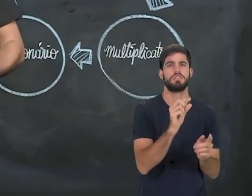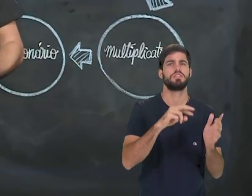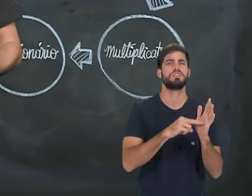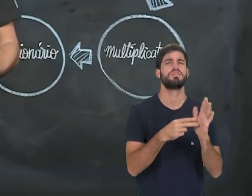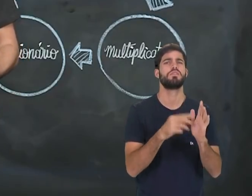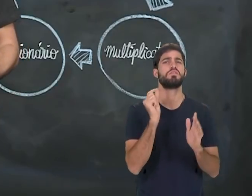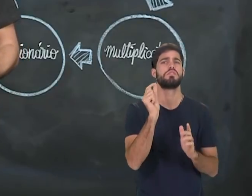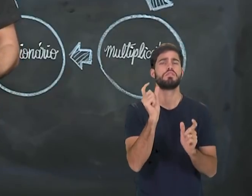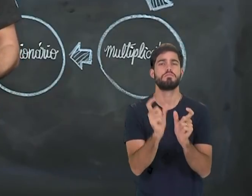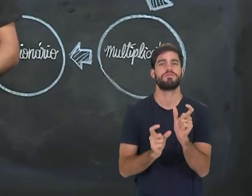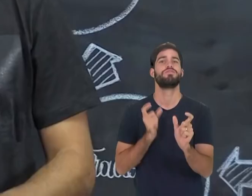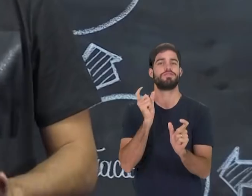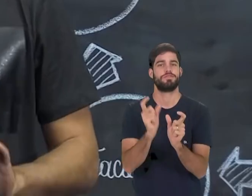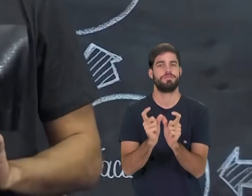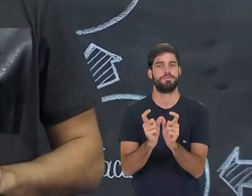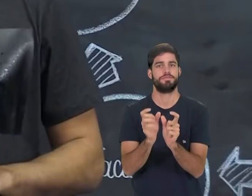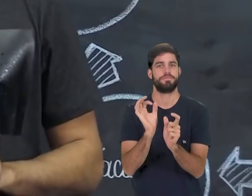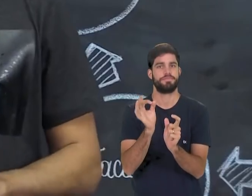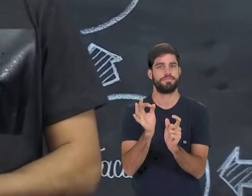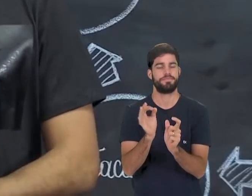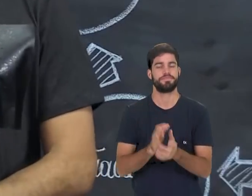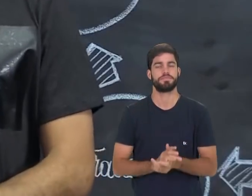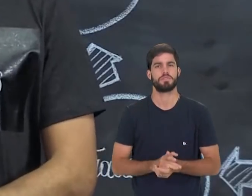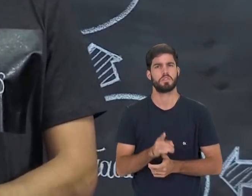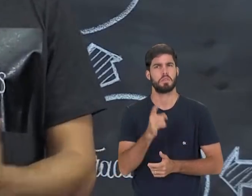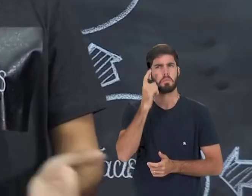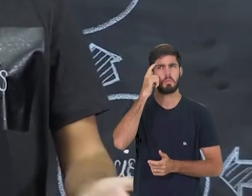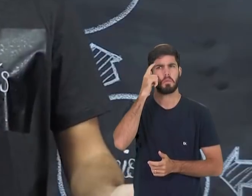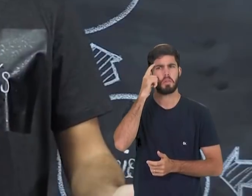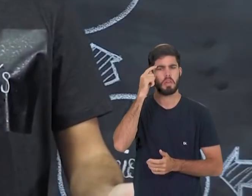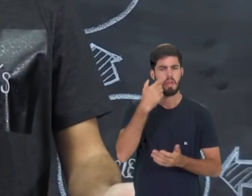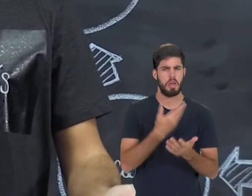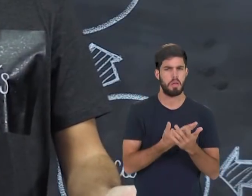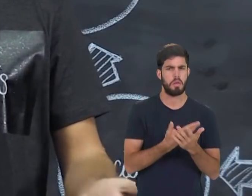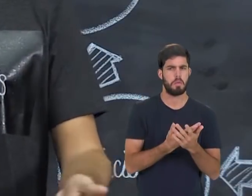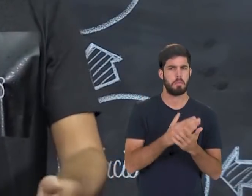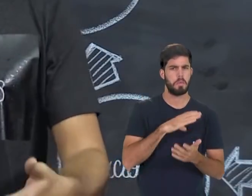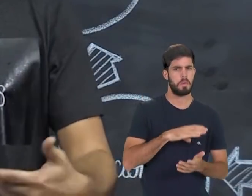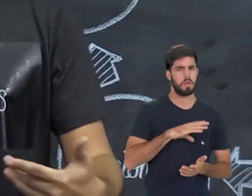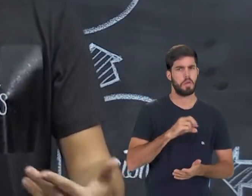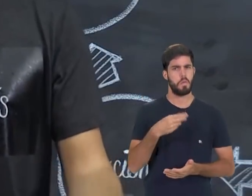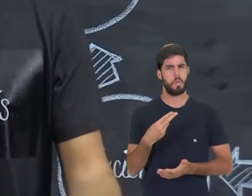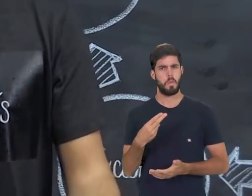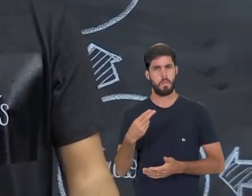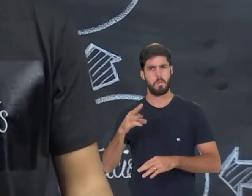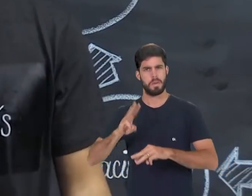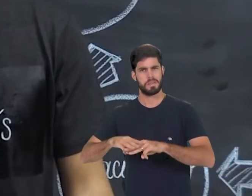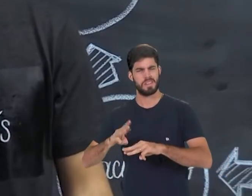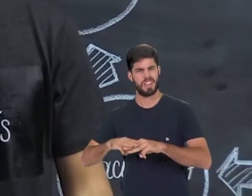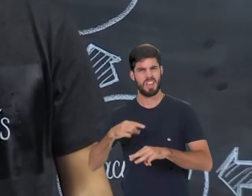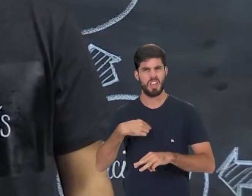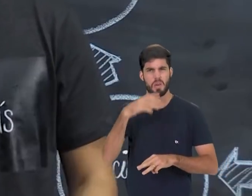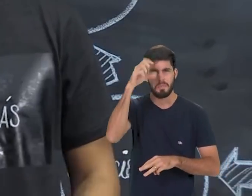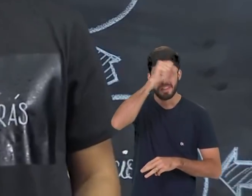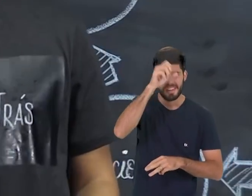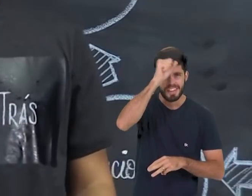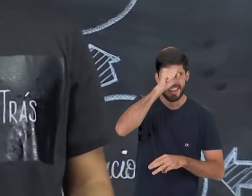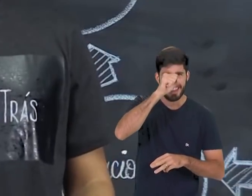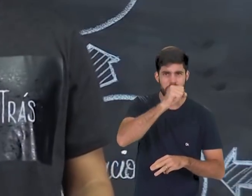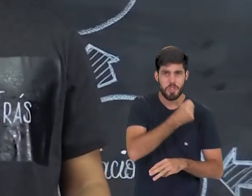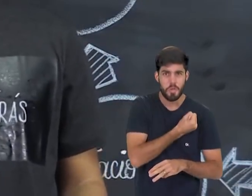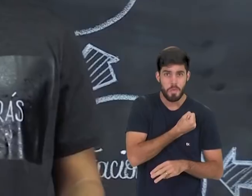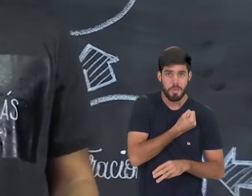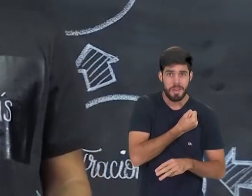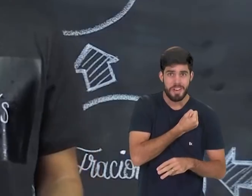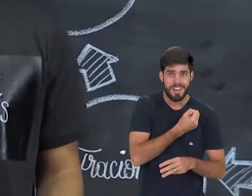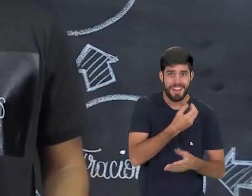uma classe que a gente vai aprender hoje. E aí você pode estar pensando, essa aula é de português ou de matemática? Eu vou aprender números na aula de língua portuguesa?